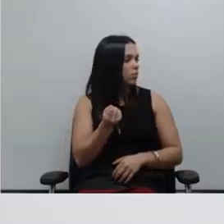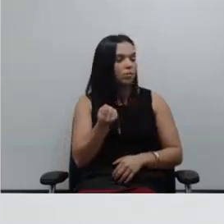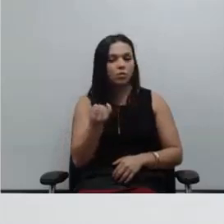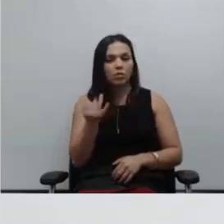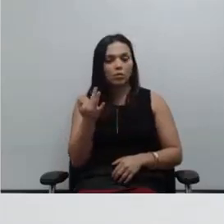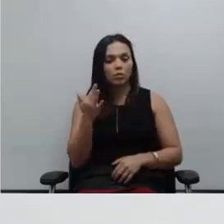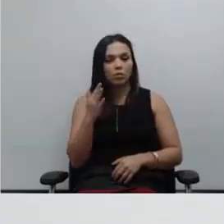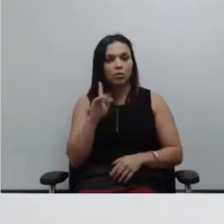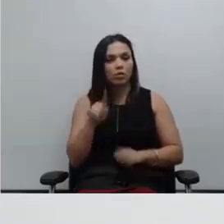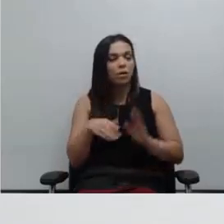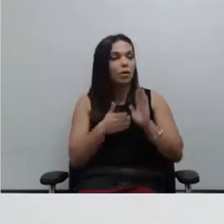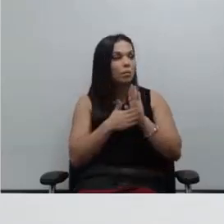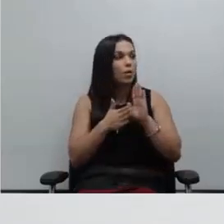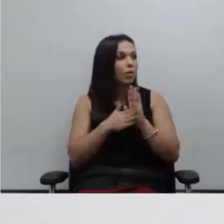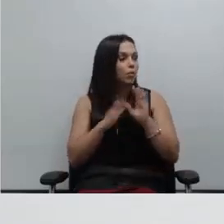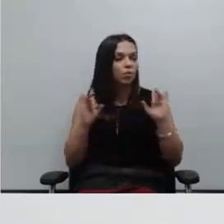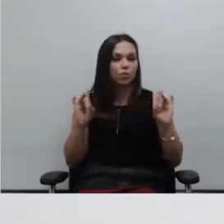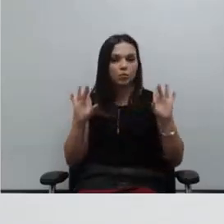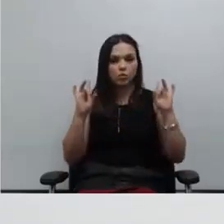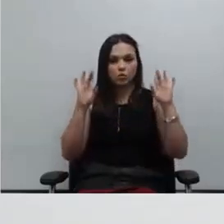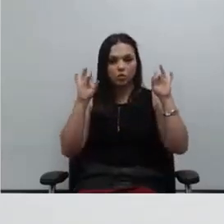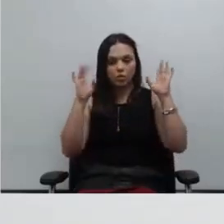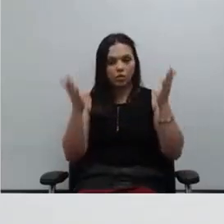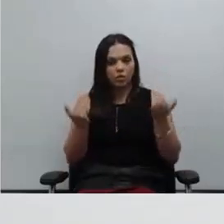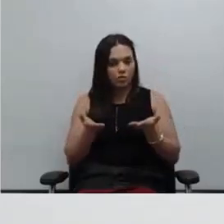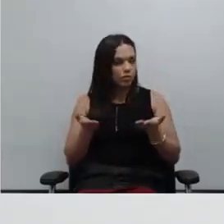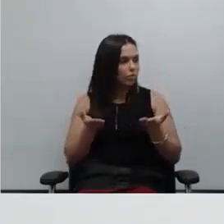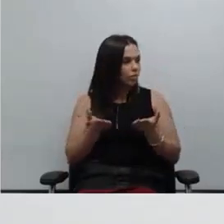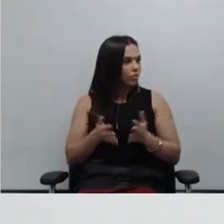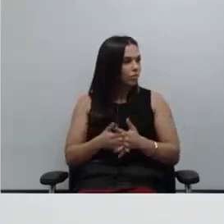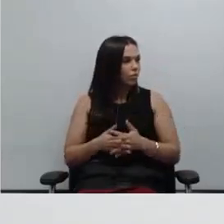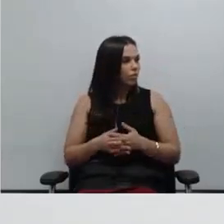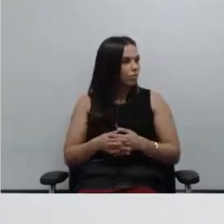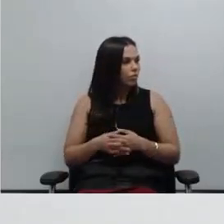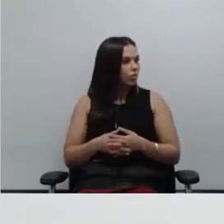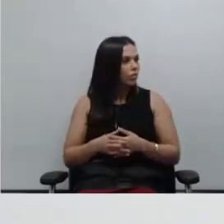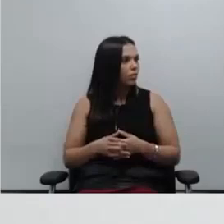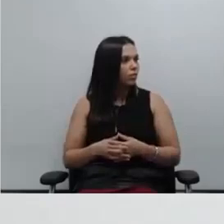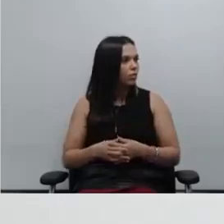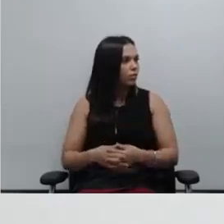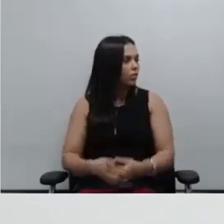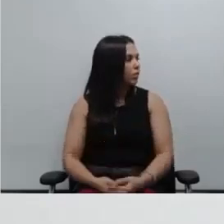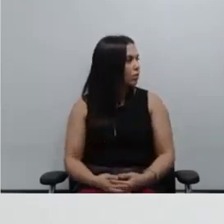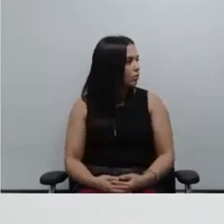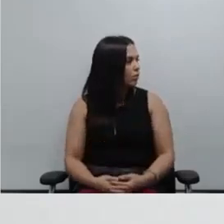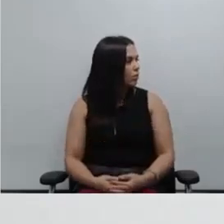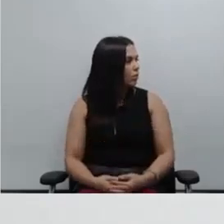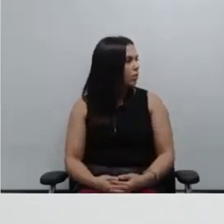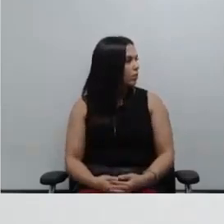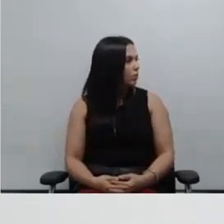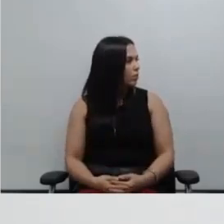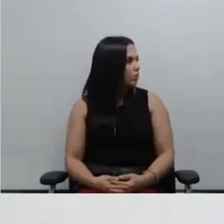apontamentos, tá bem. Tem a ordinária, eles não... Vamos lá.